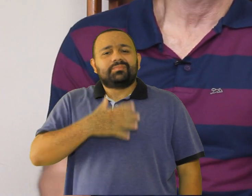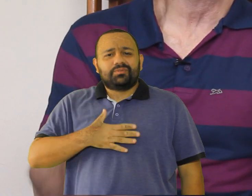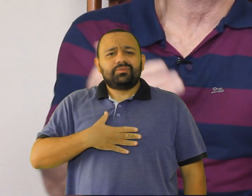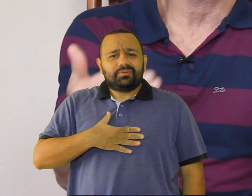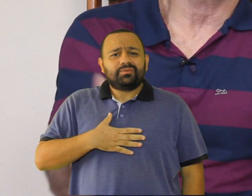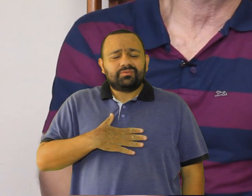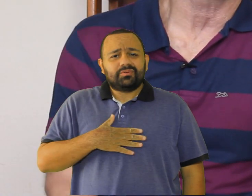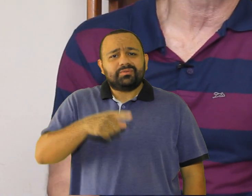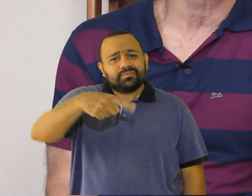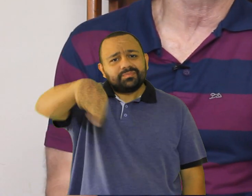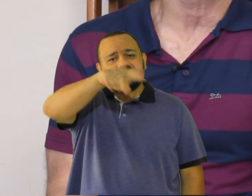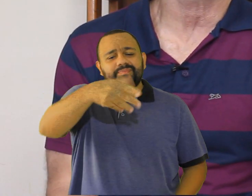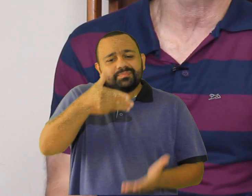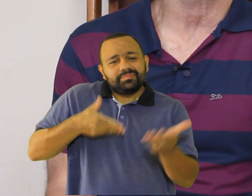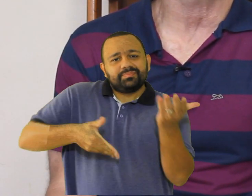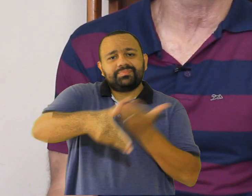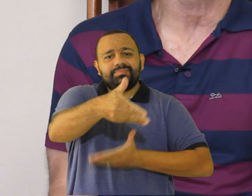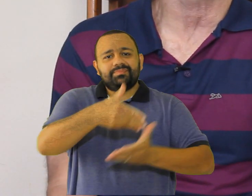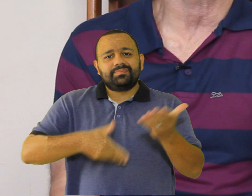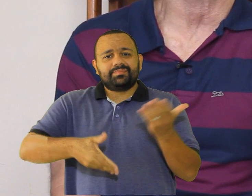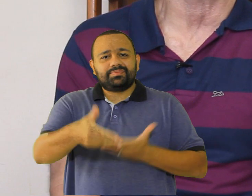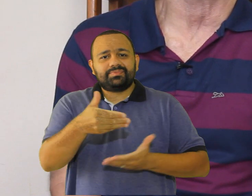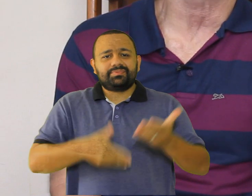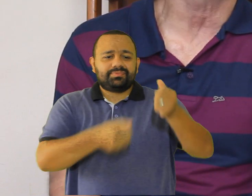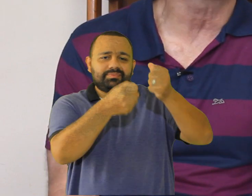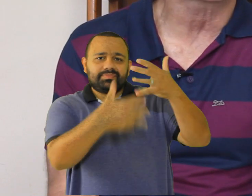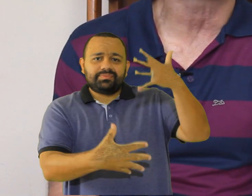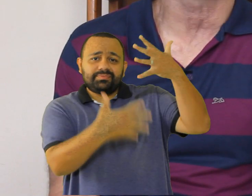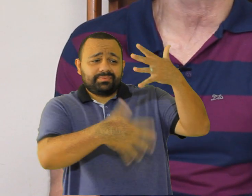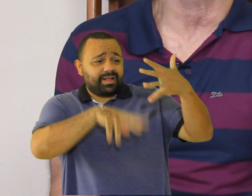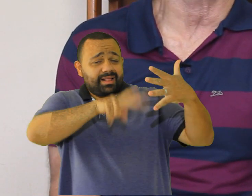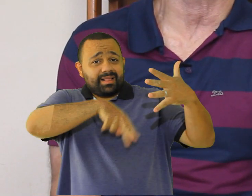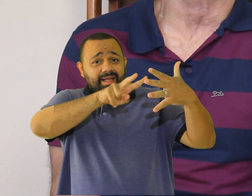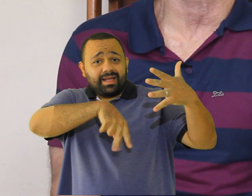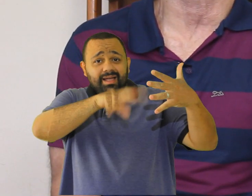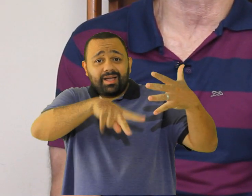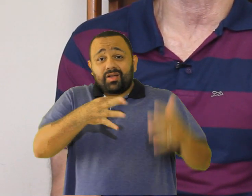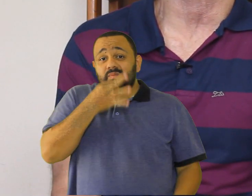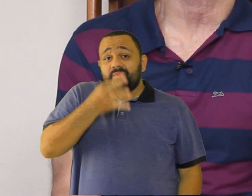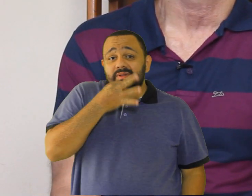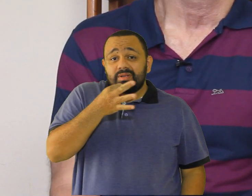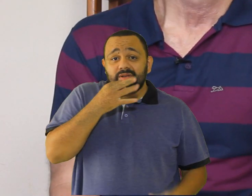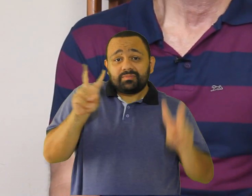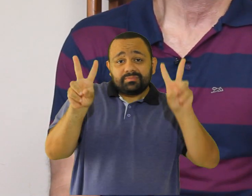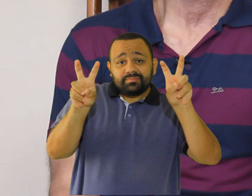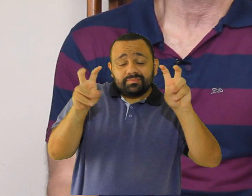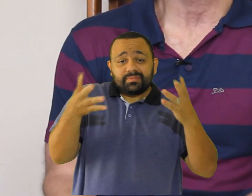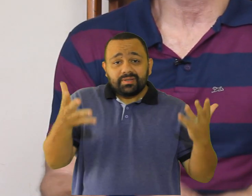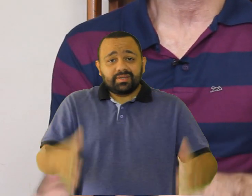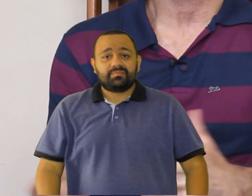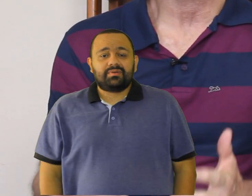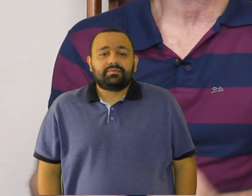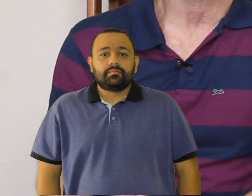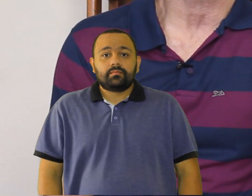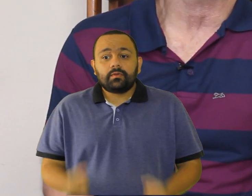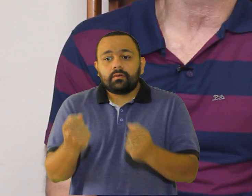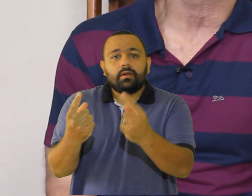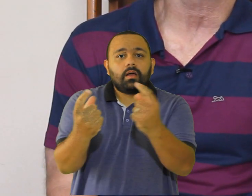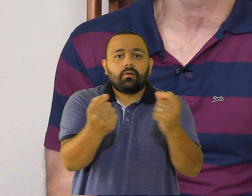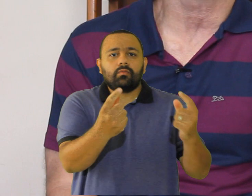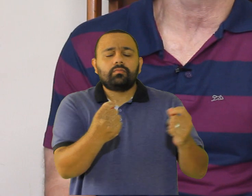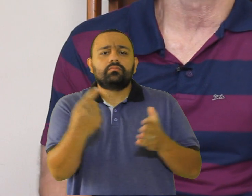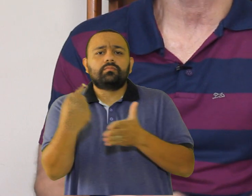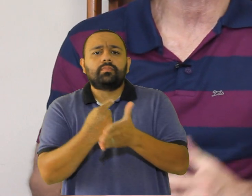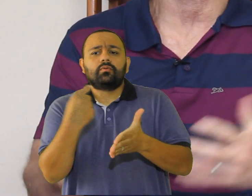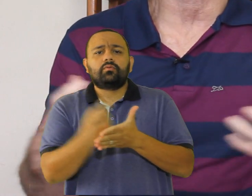gostoso interagir com alguns de vocês, ler os comentários, sugestões também de programas. E alguns têm